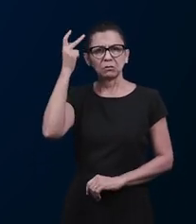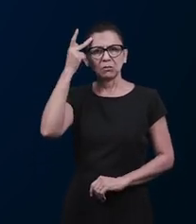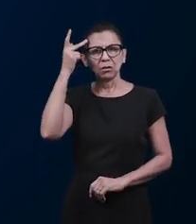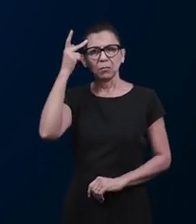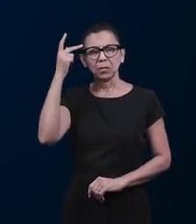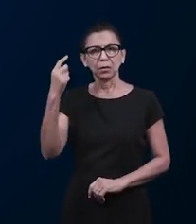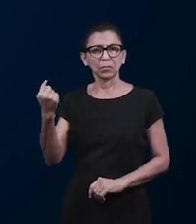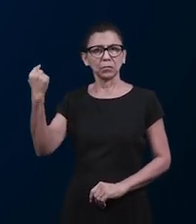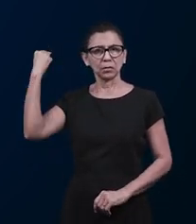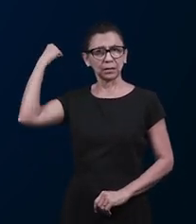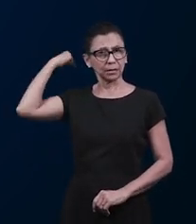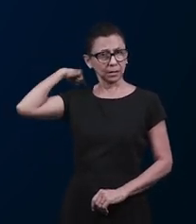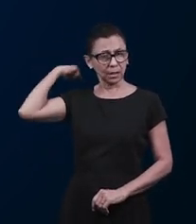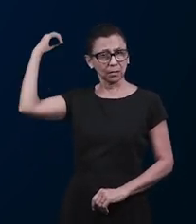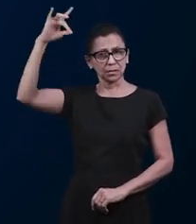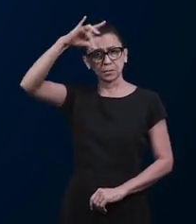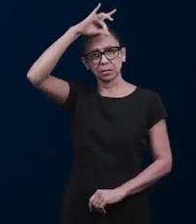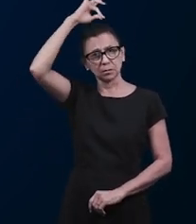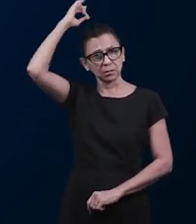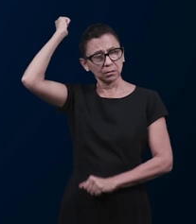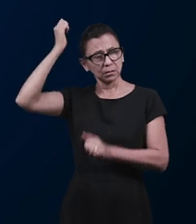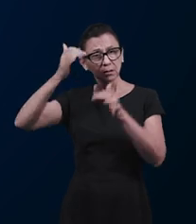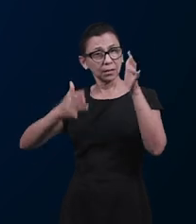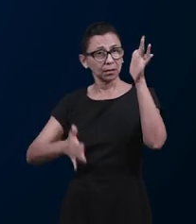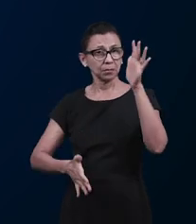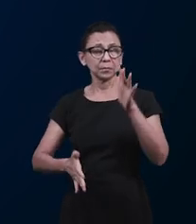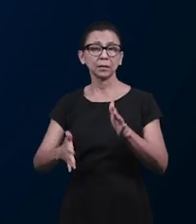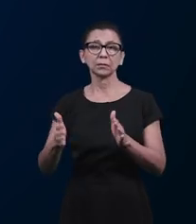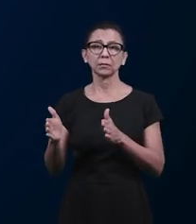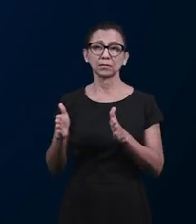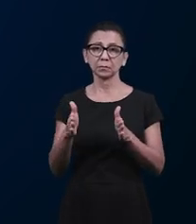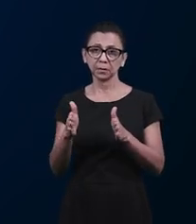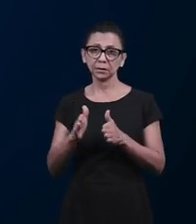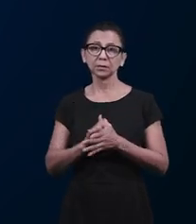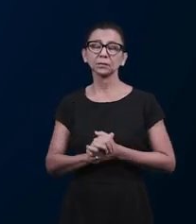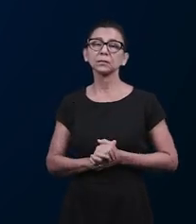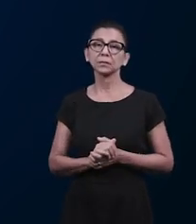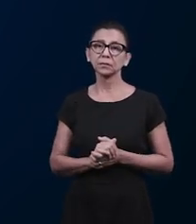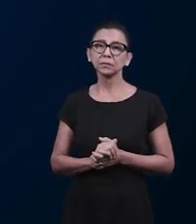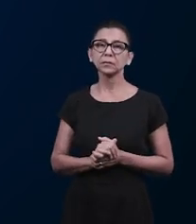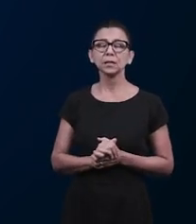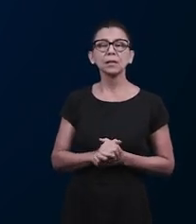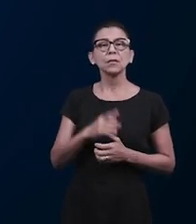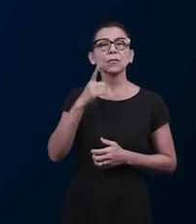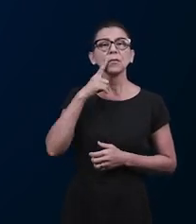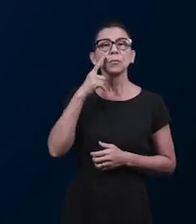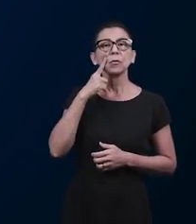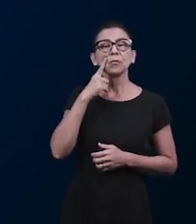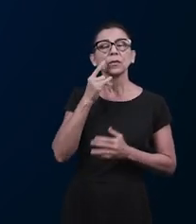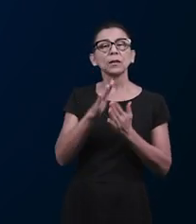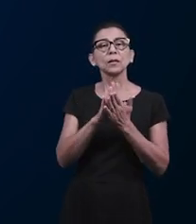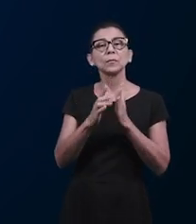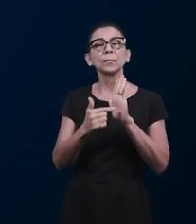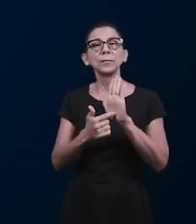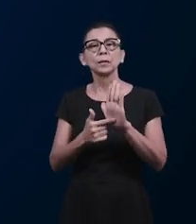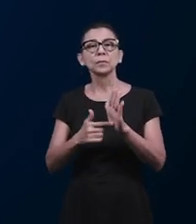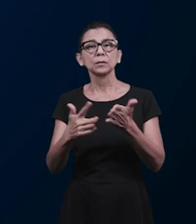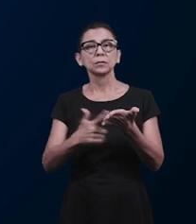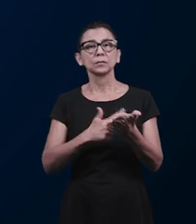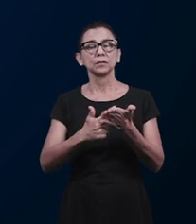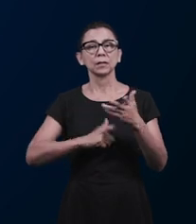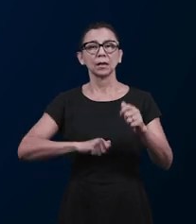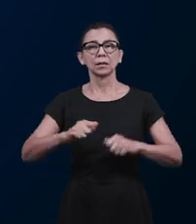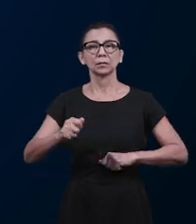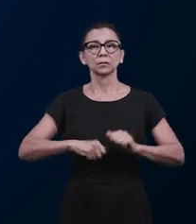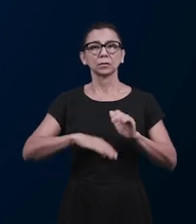o Espírito Santo já havia sido derramado após o período de Pentecoste. Confirmando isso na palavra, temos em